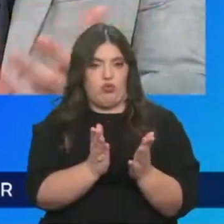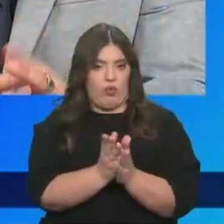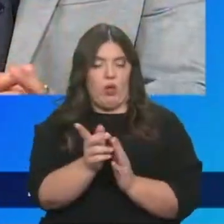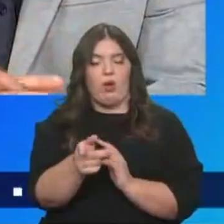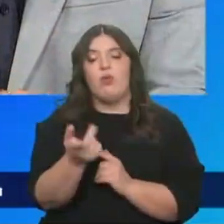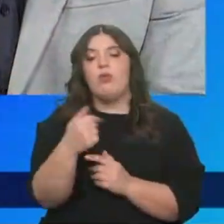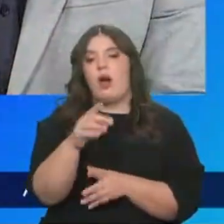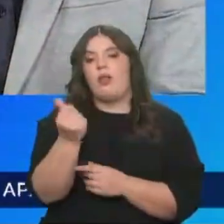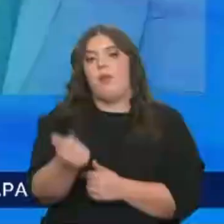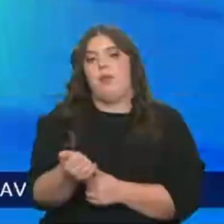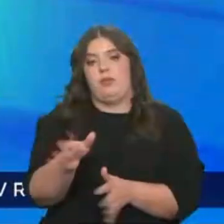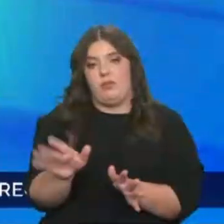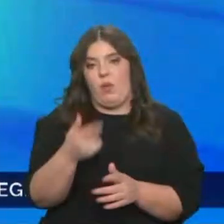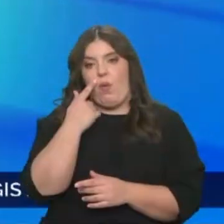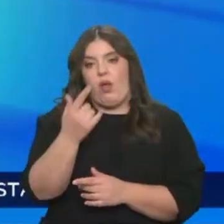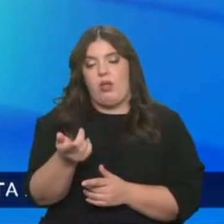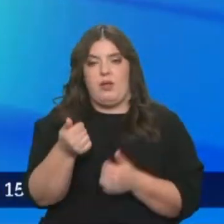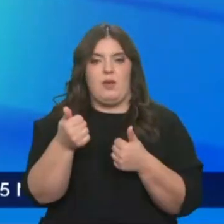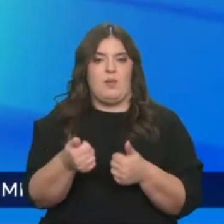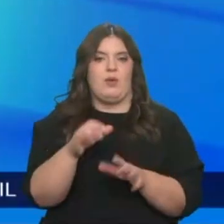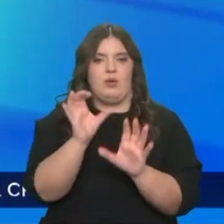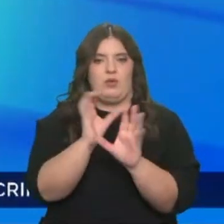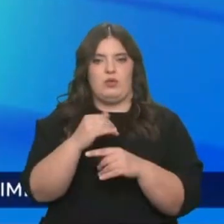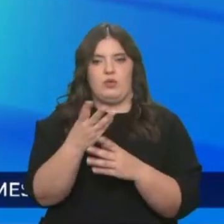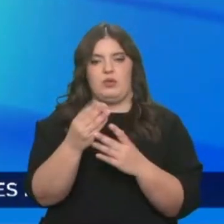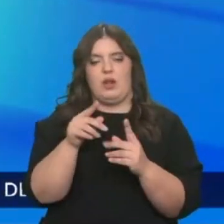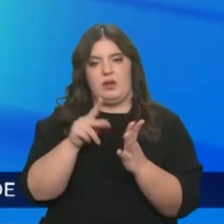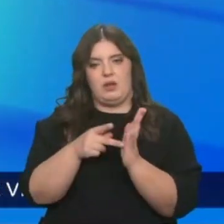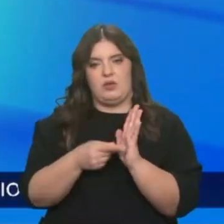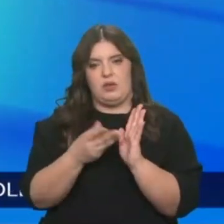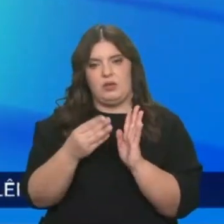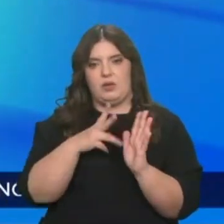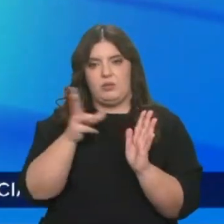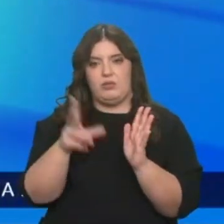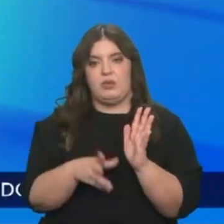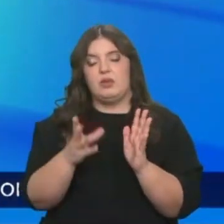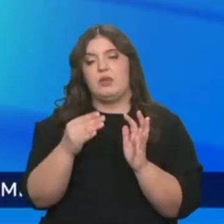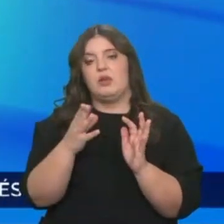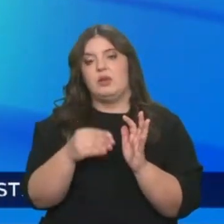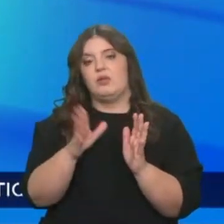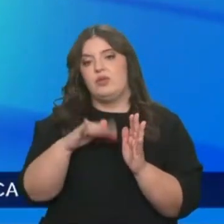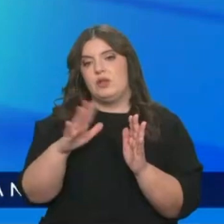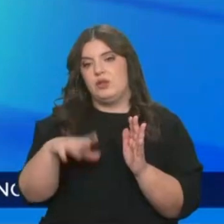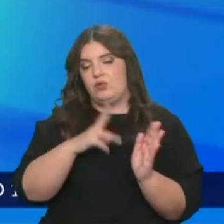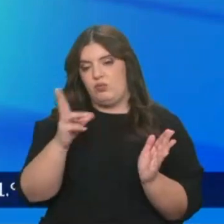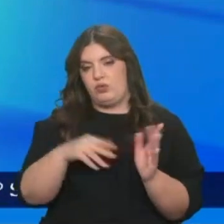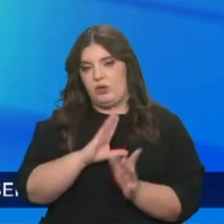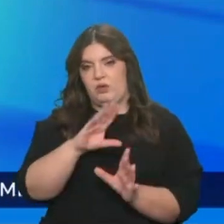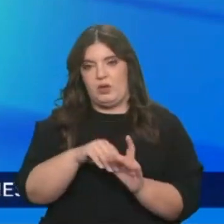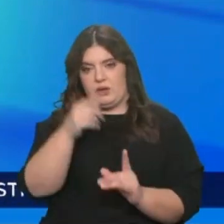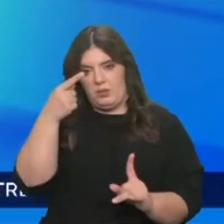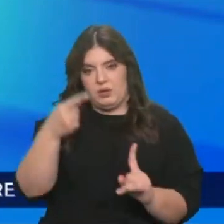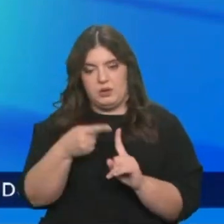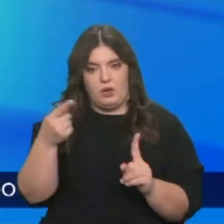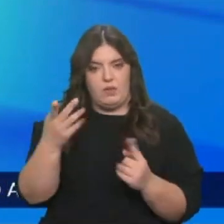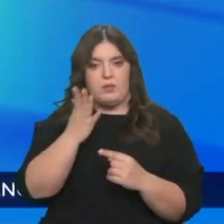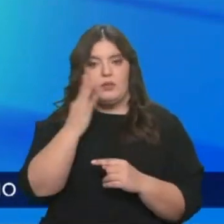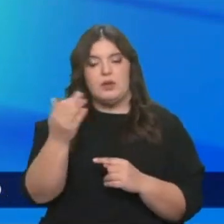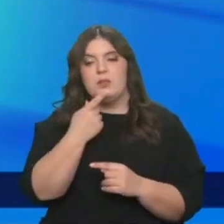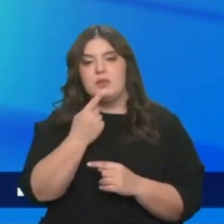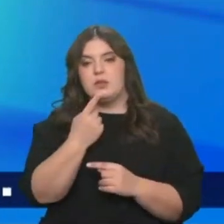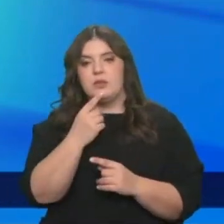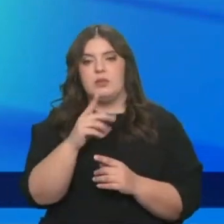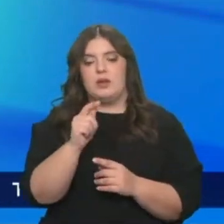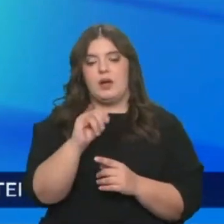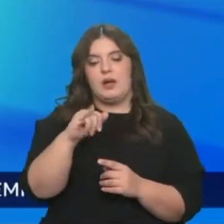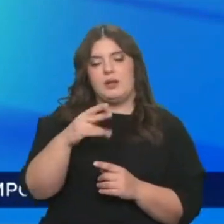bem, olha, já agora, como é bom ter um telescópio com tanta tecnologia portuguesa e com tantos cientistas portugueses nesta missão, vamos tentar então perceber se